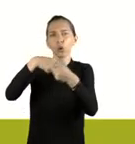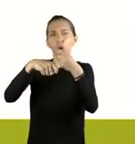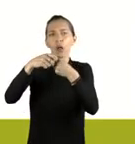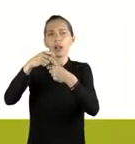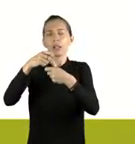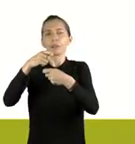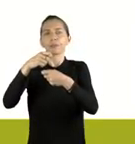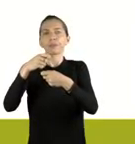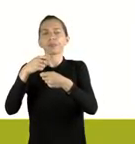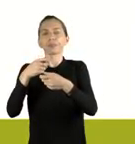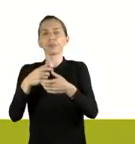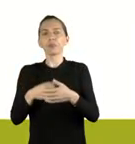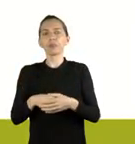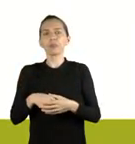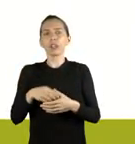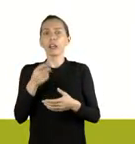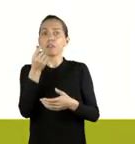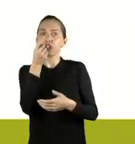gente disponibiliza